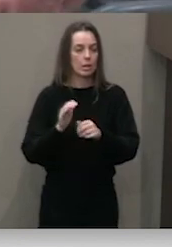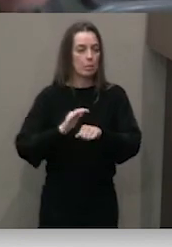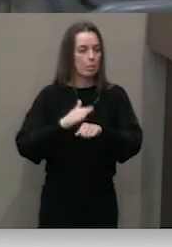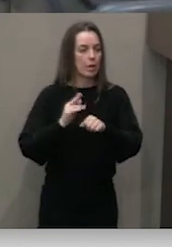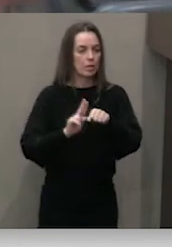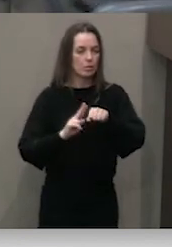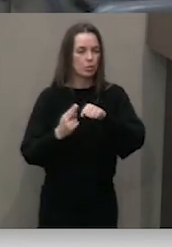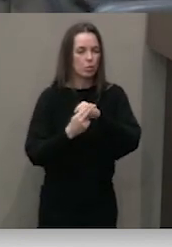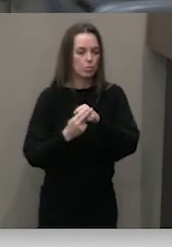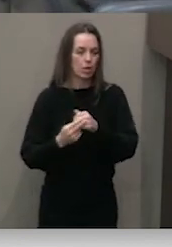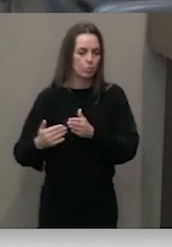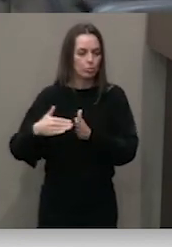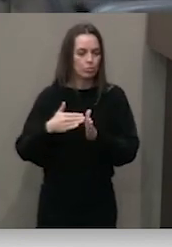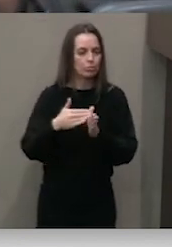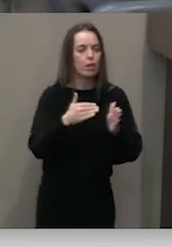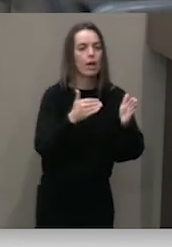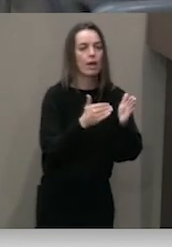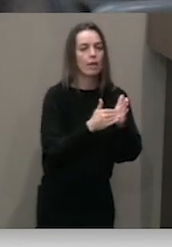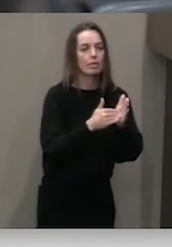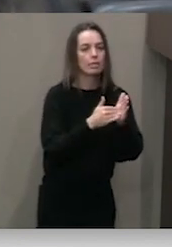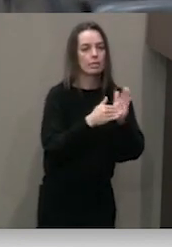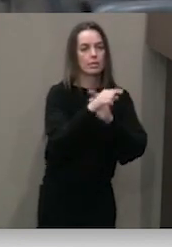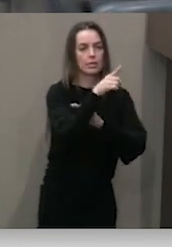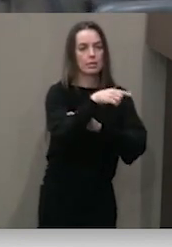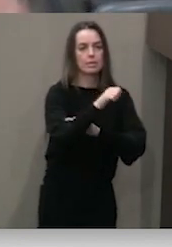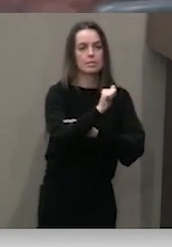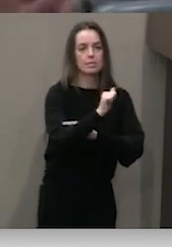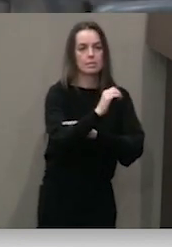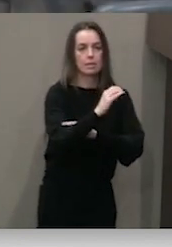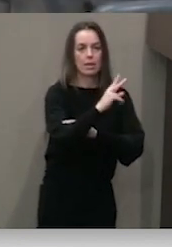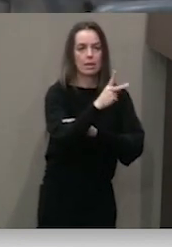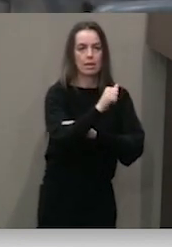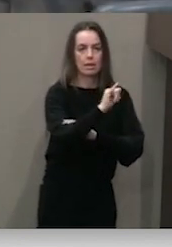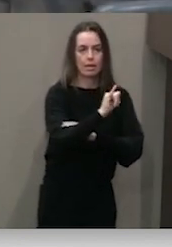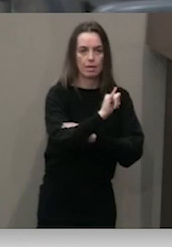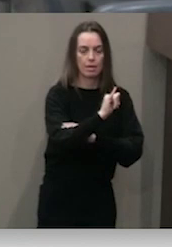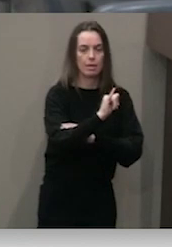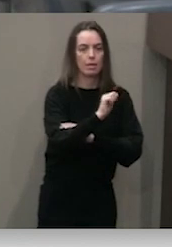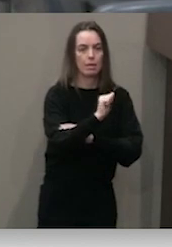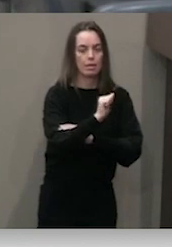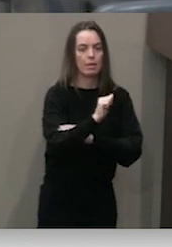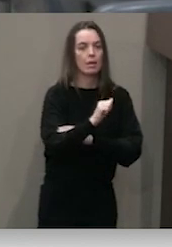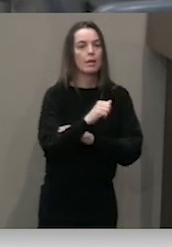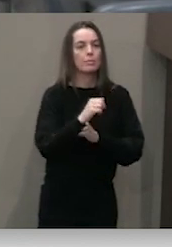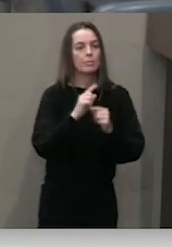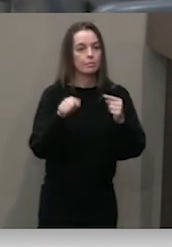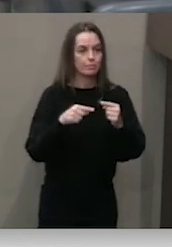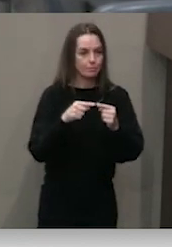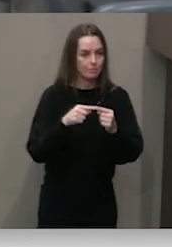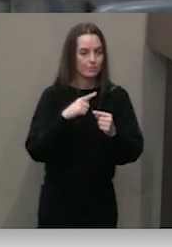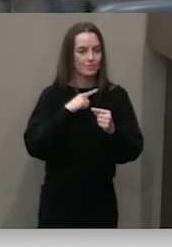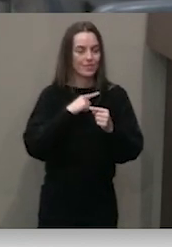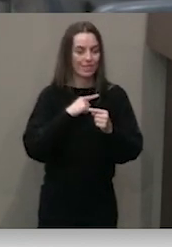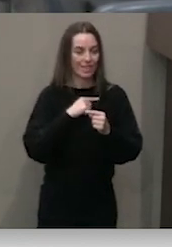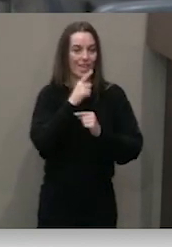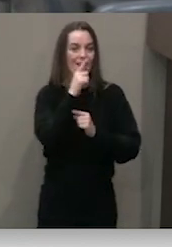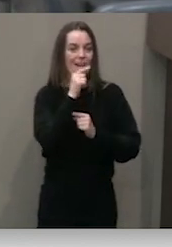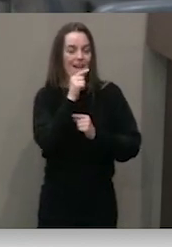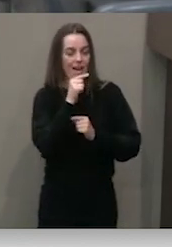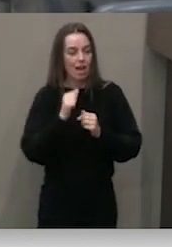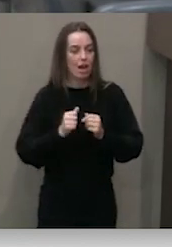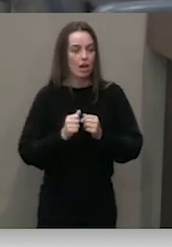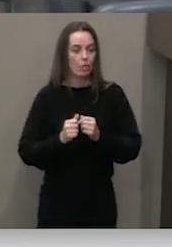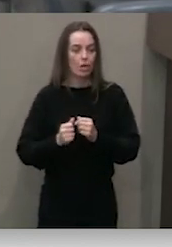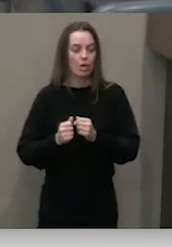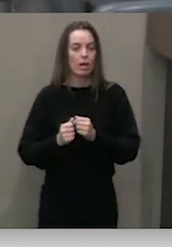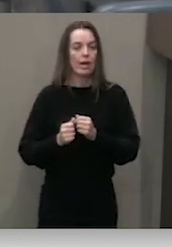Záquia, lá na Transbrasiliana, para que a água, quando chova, tenha onde escoar, né? Soubemos também dessa catástrofe que aconteceu